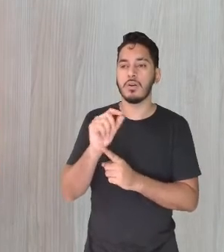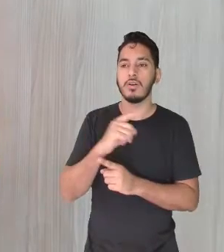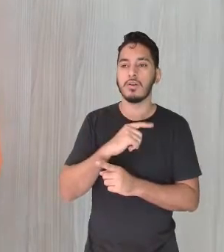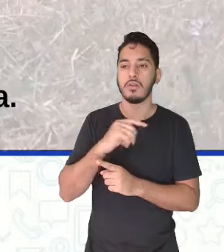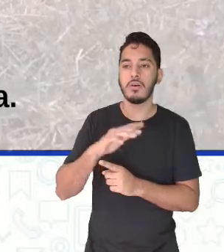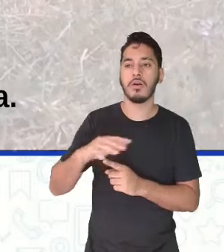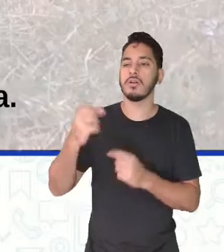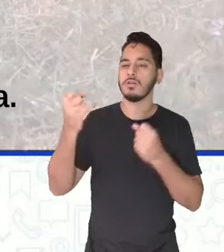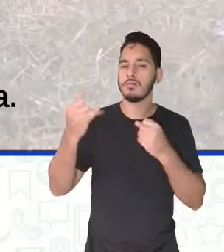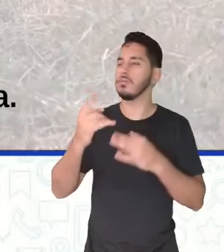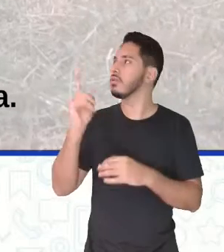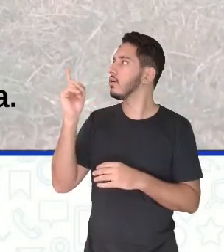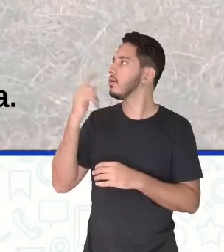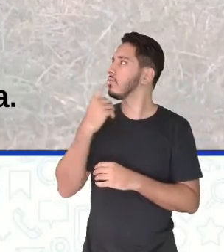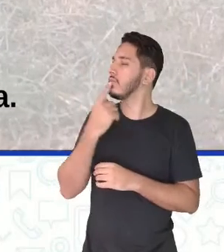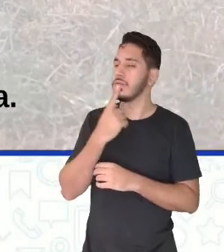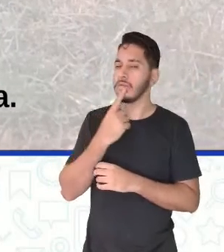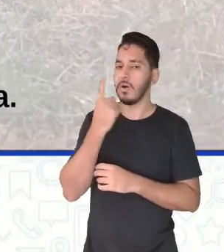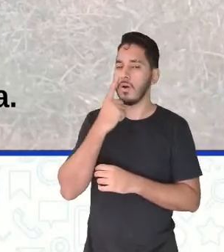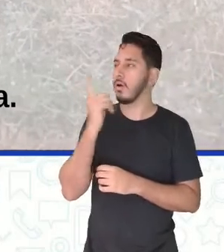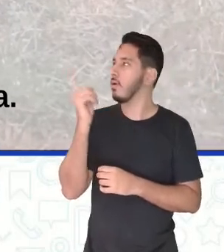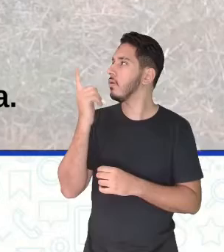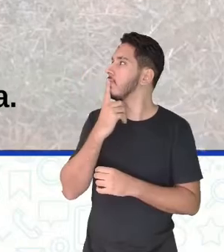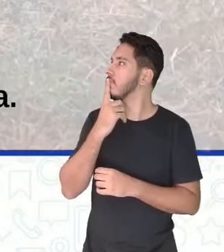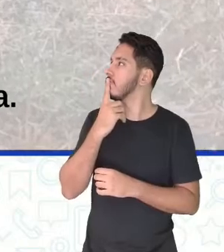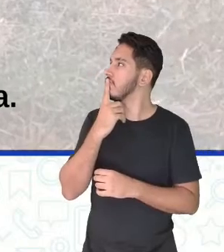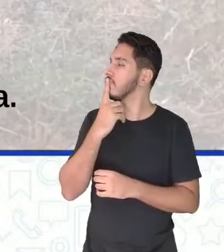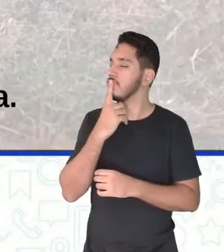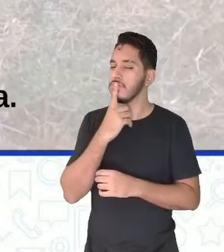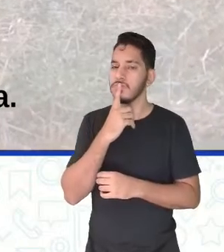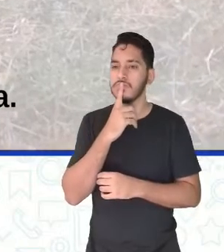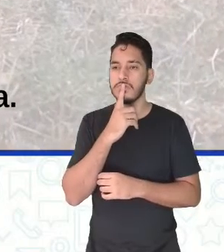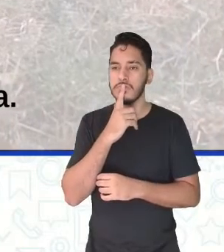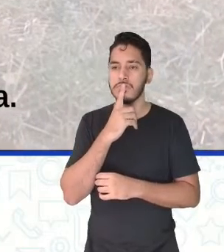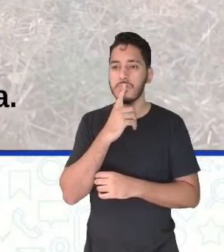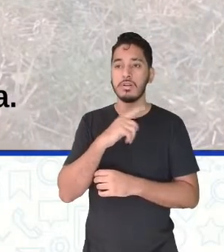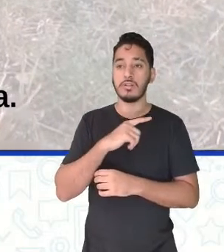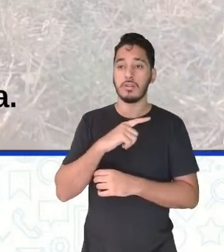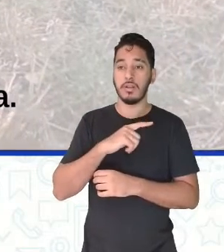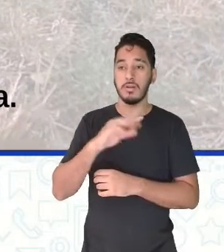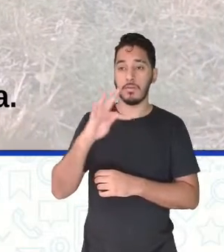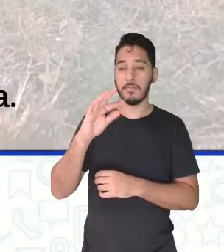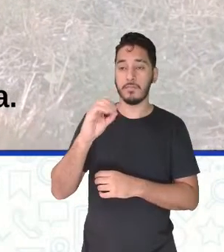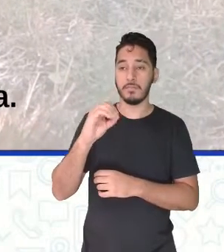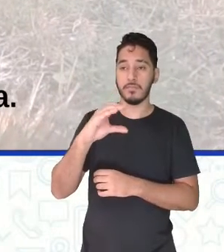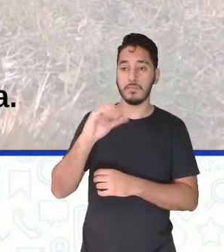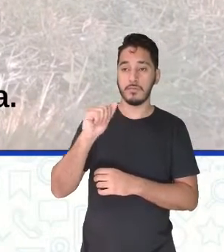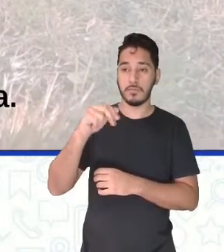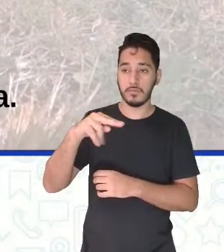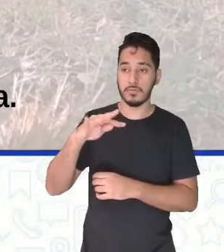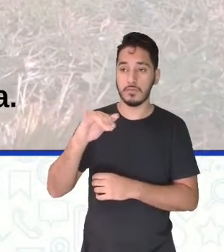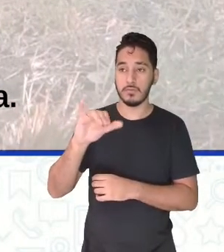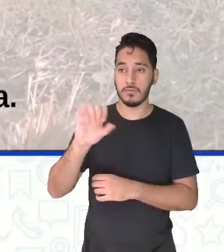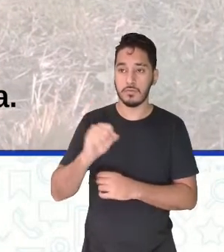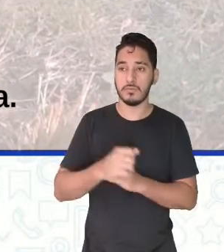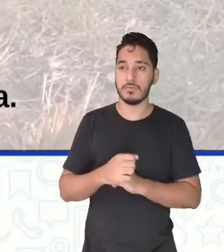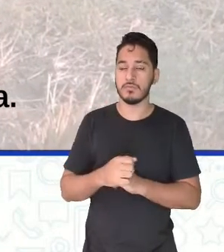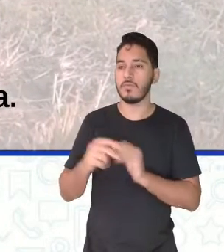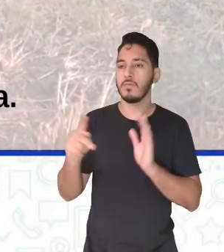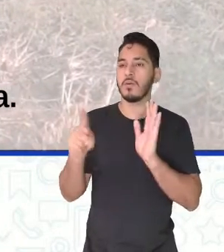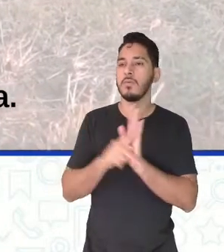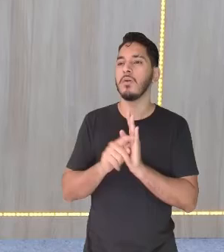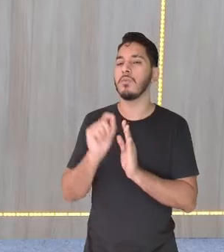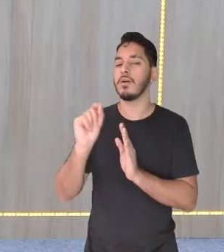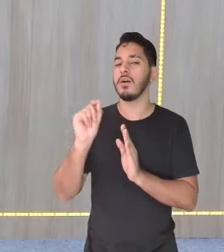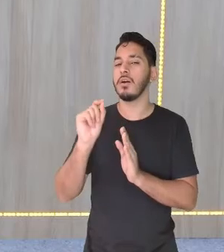partezinha. Explica aí, professor, no mapa aí, onde é a região do Matopiba. Rapaz. Tocantins, é porque tem... Maranhão. Isso. A própria palavra